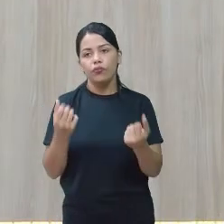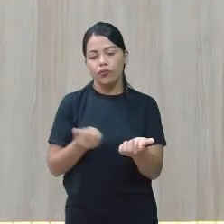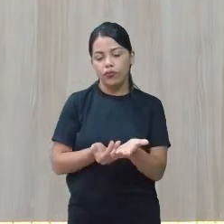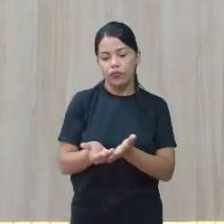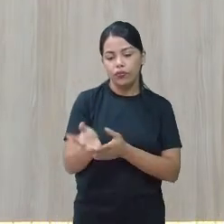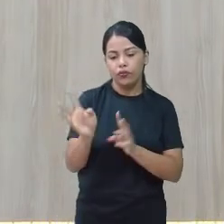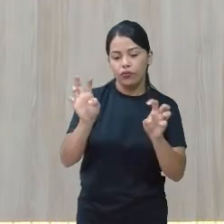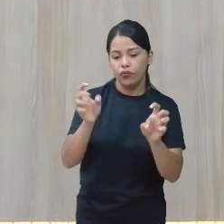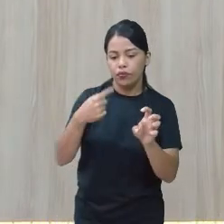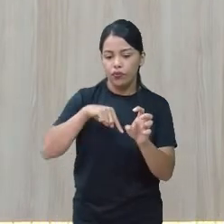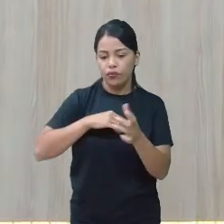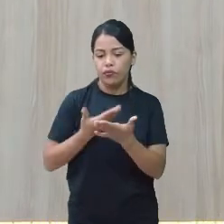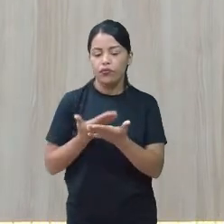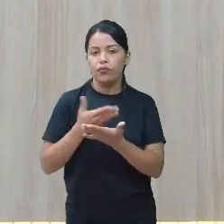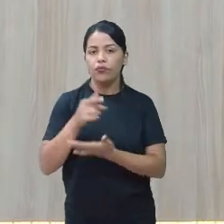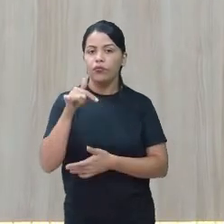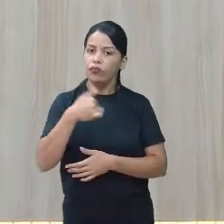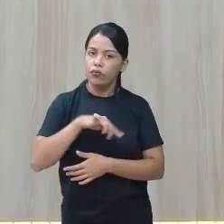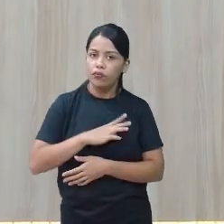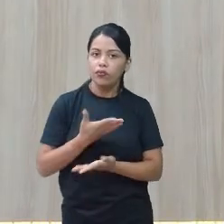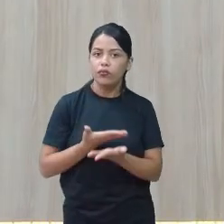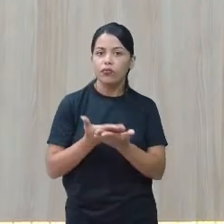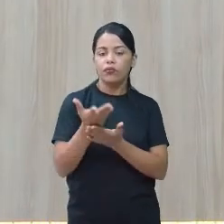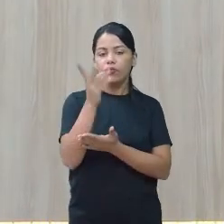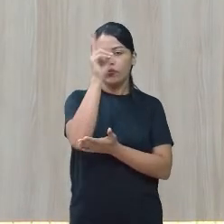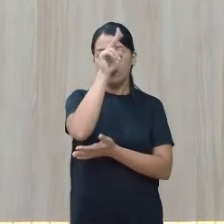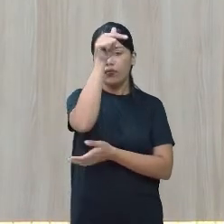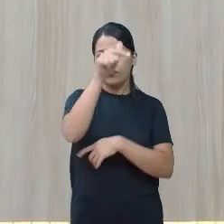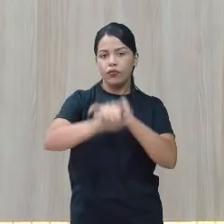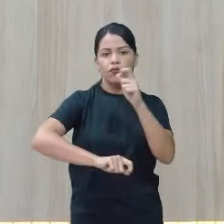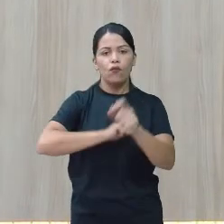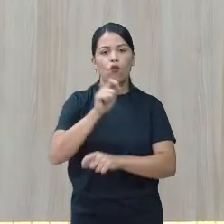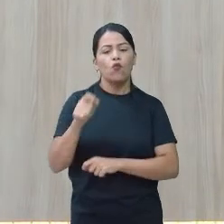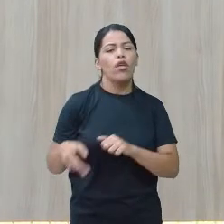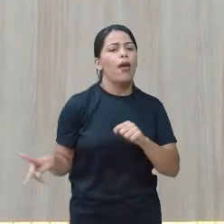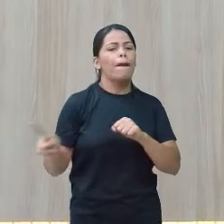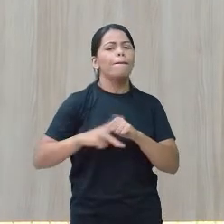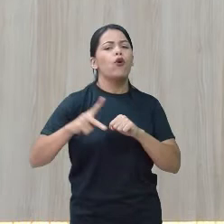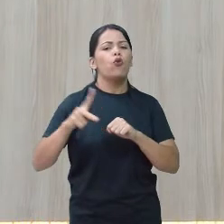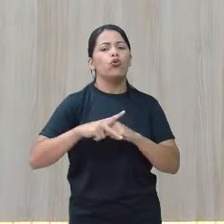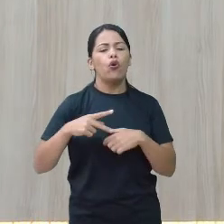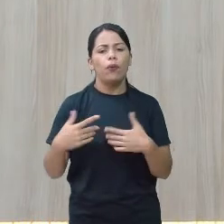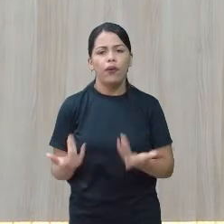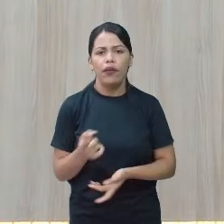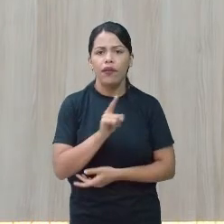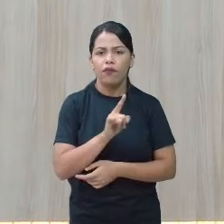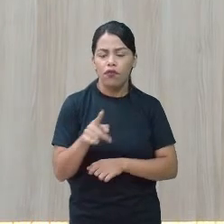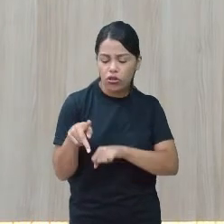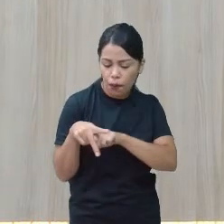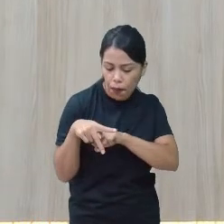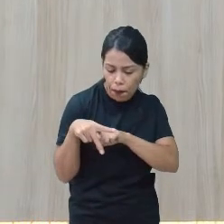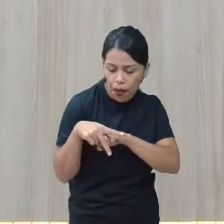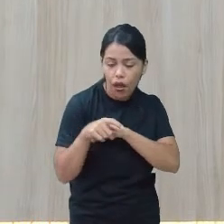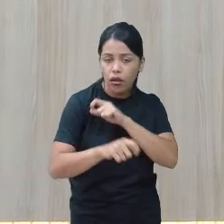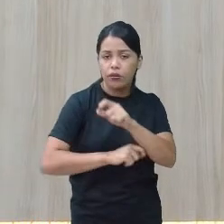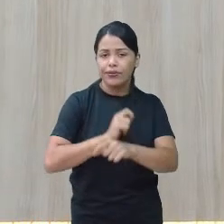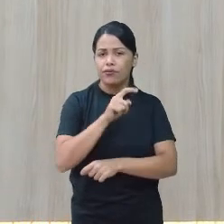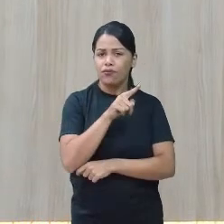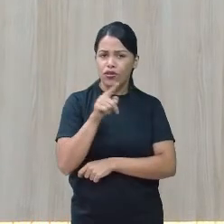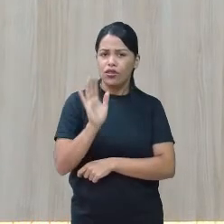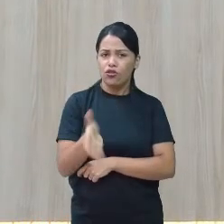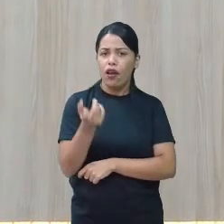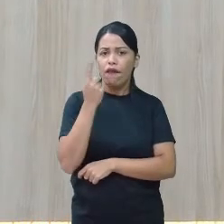hoje. A gente começa relembrando o que são pronomes, né? Vocês com certeza já viram